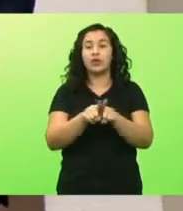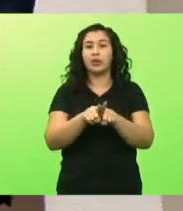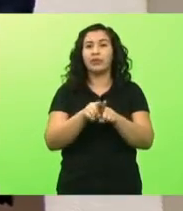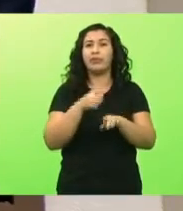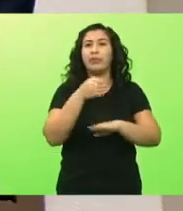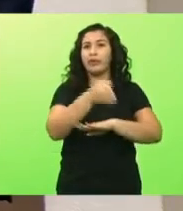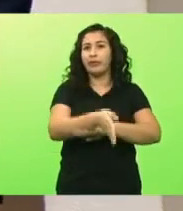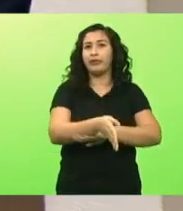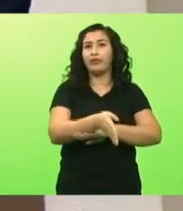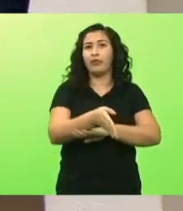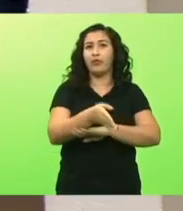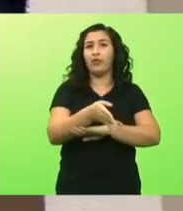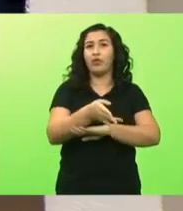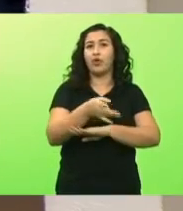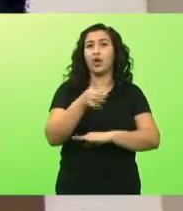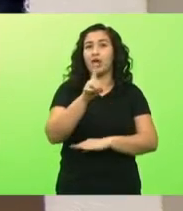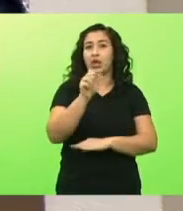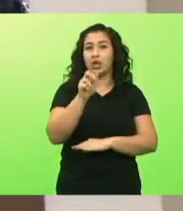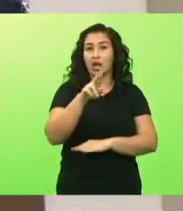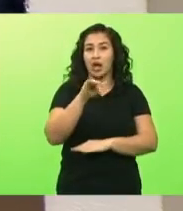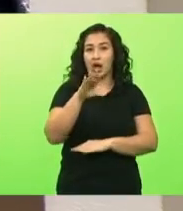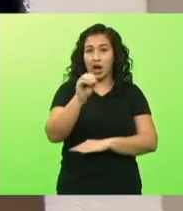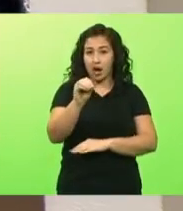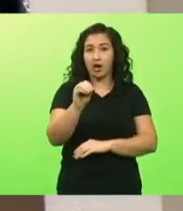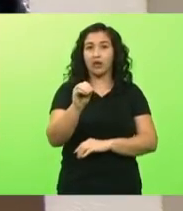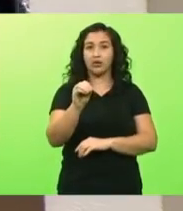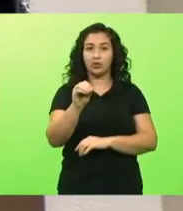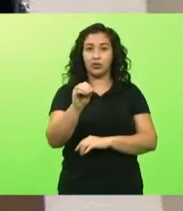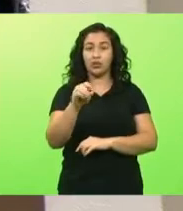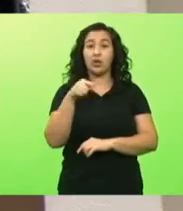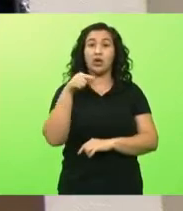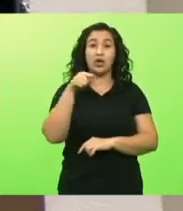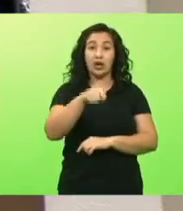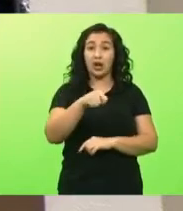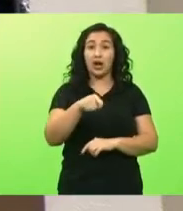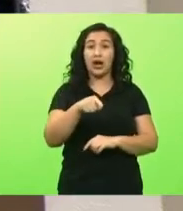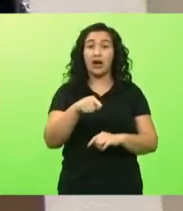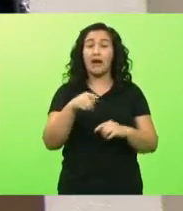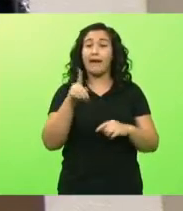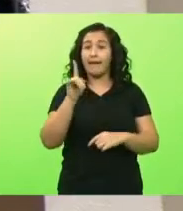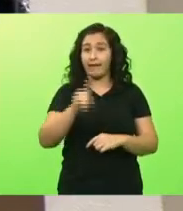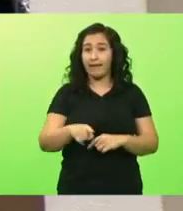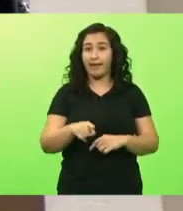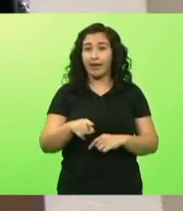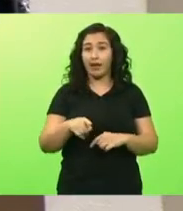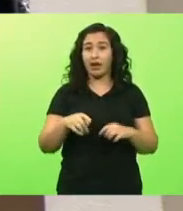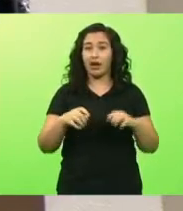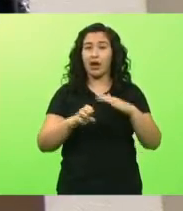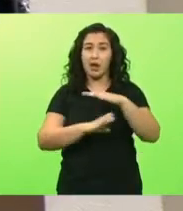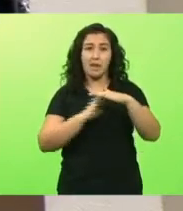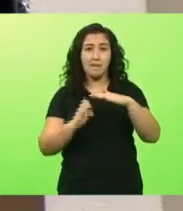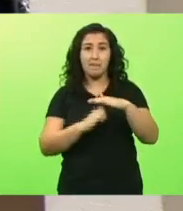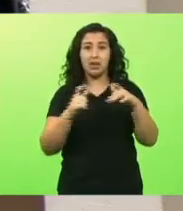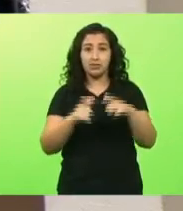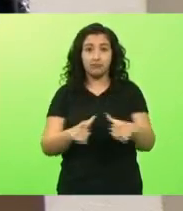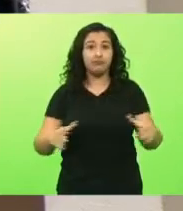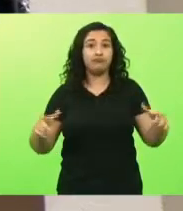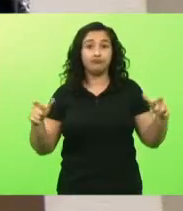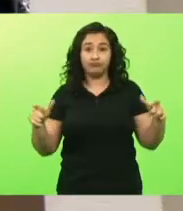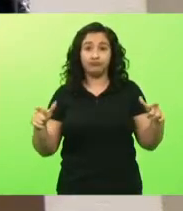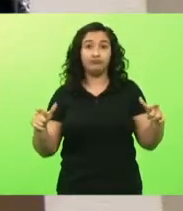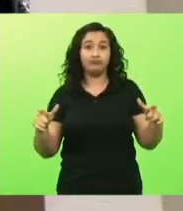Dário Berger. E esse complexo, né, do Mercado Livre tem uma área